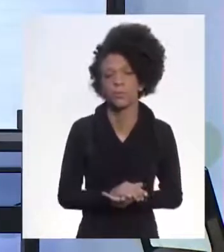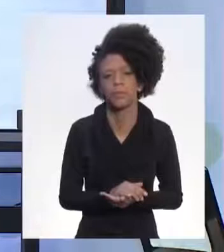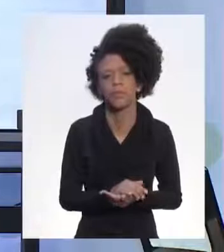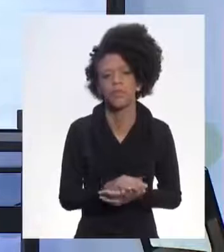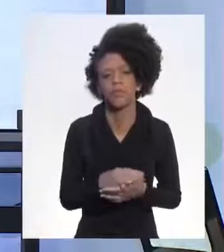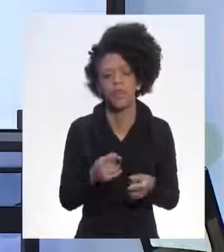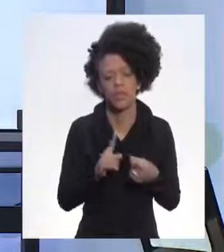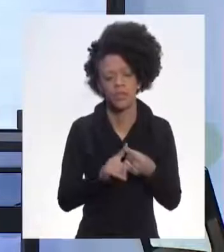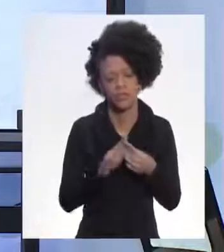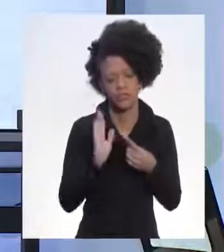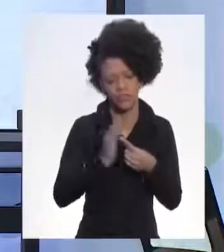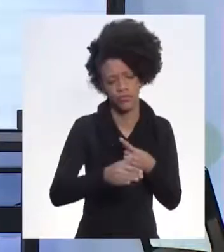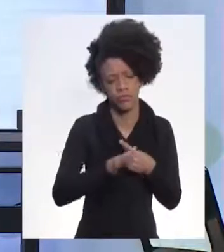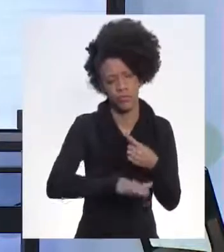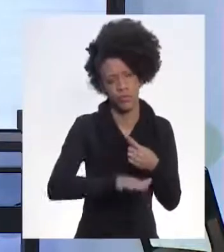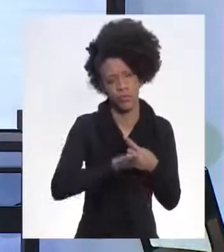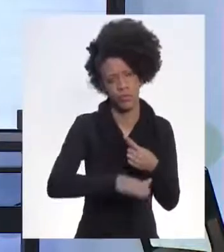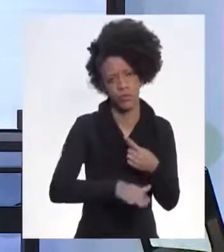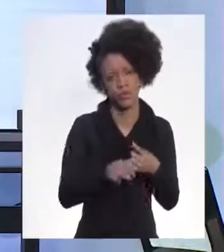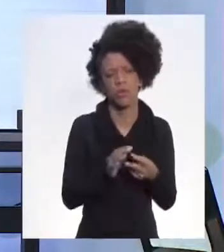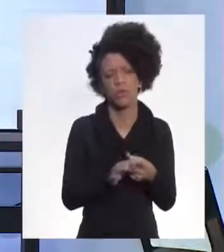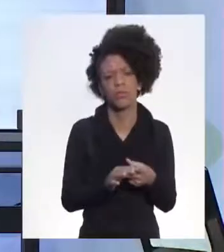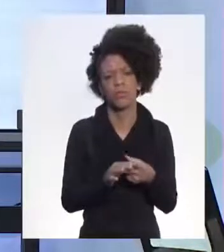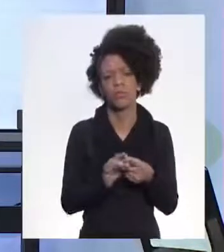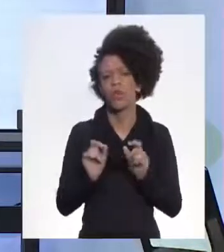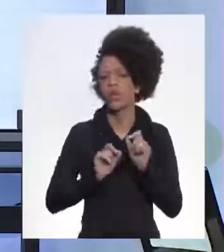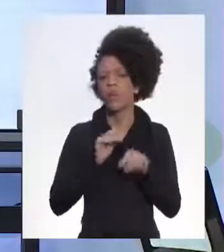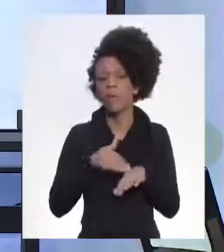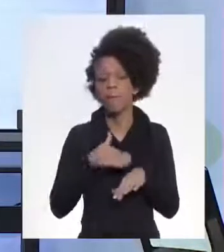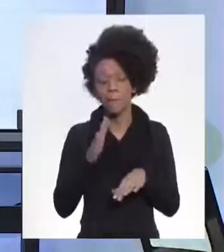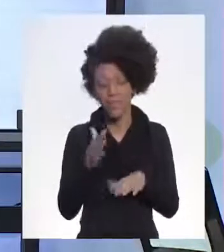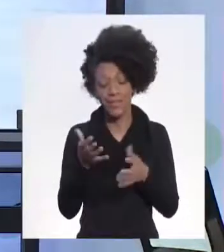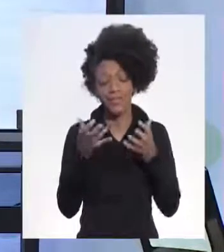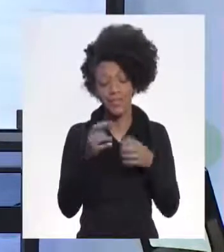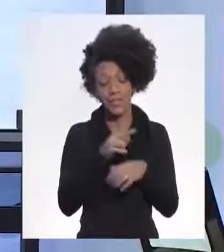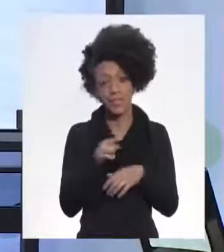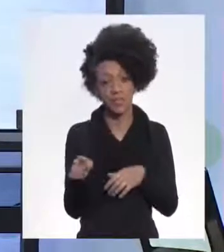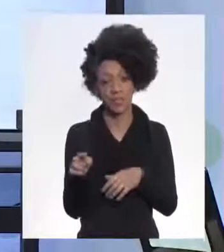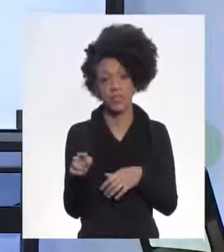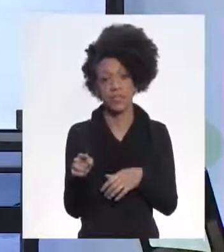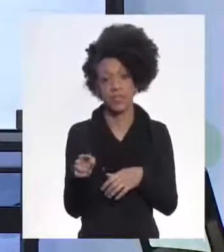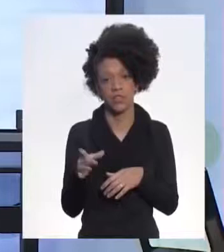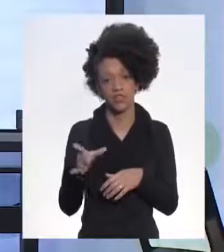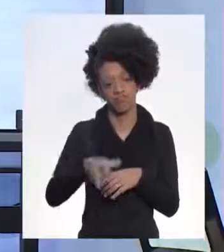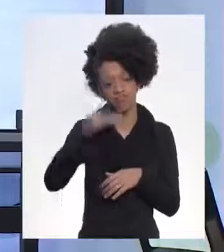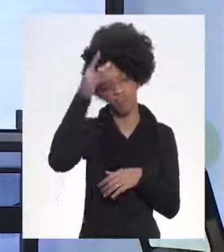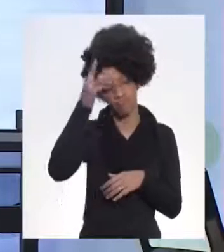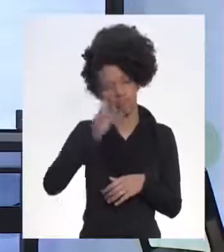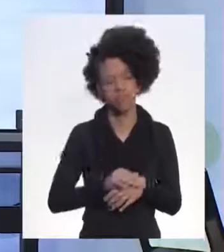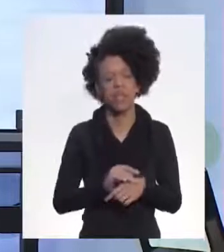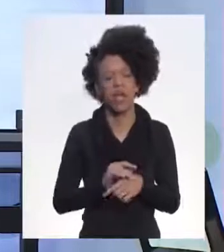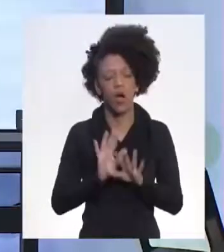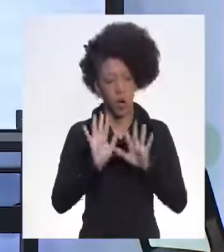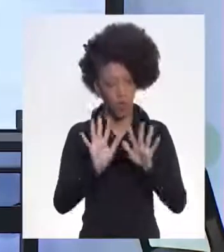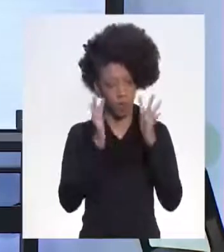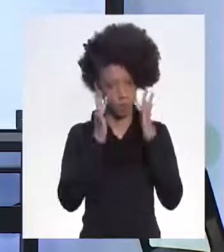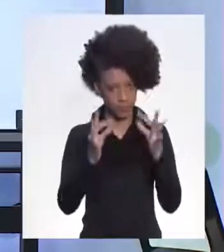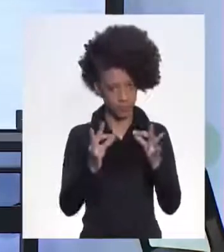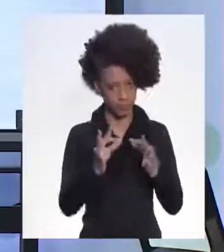Diretamente proporcional, o que eu mais gostaria que vocês colocassem em mente é o